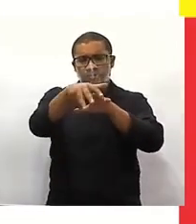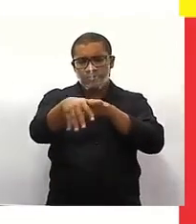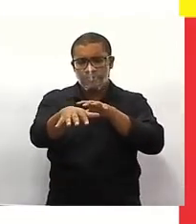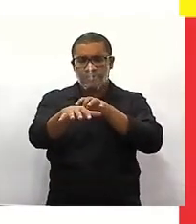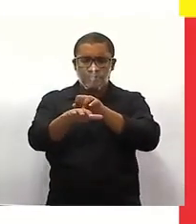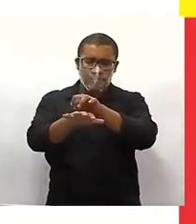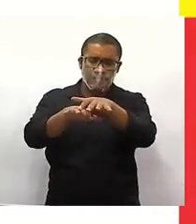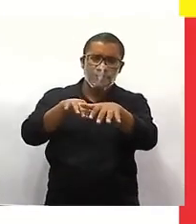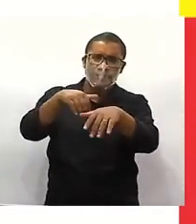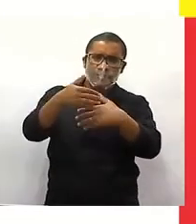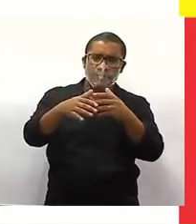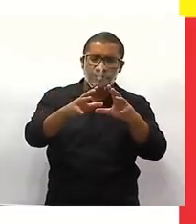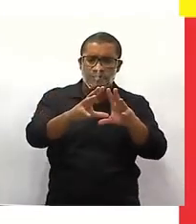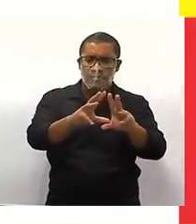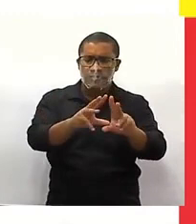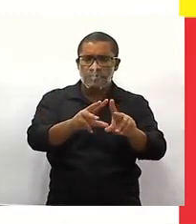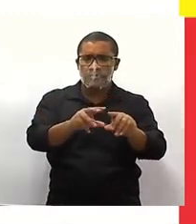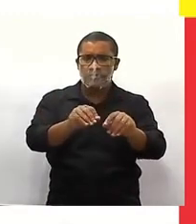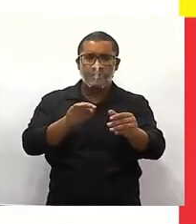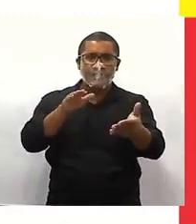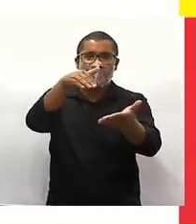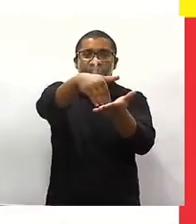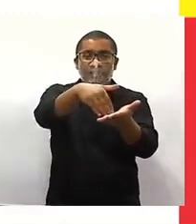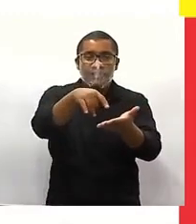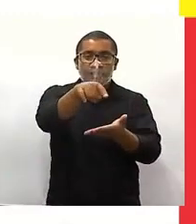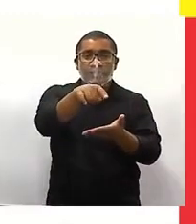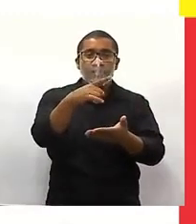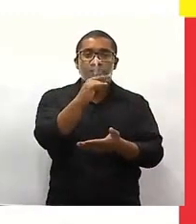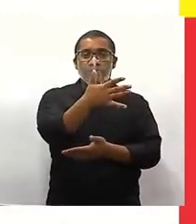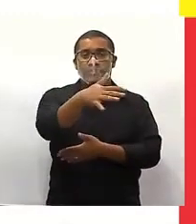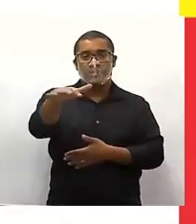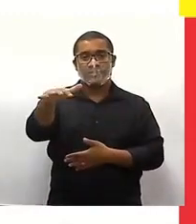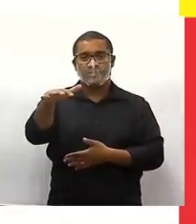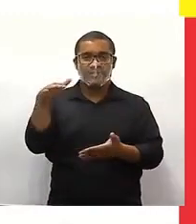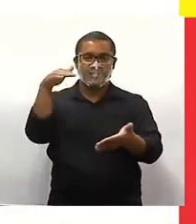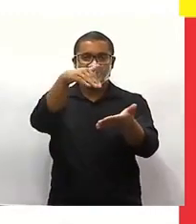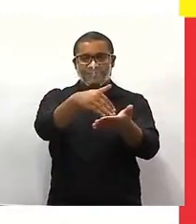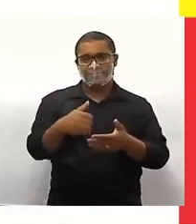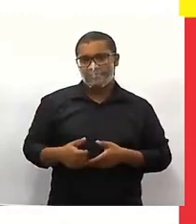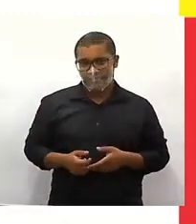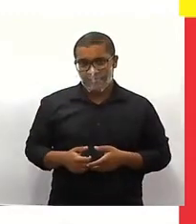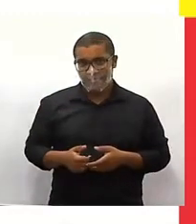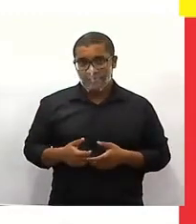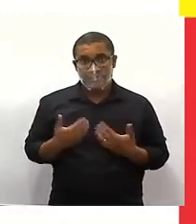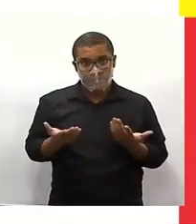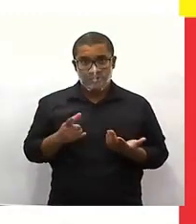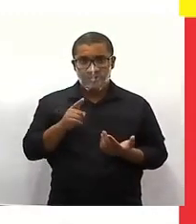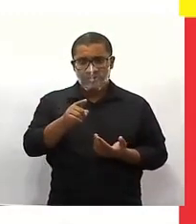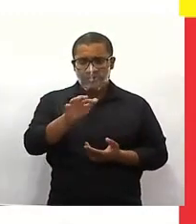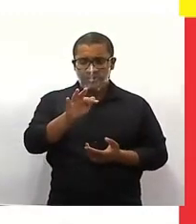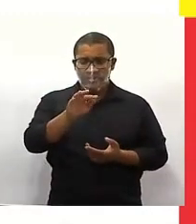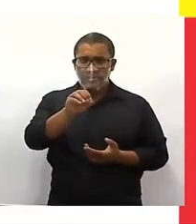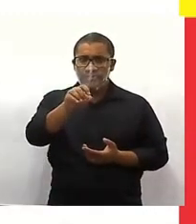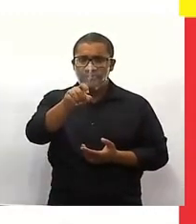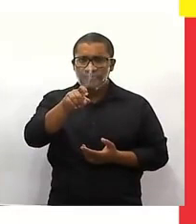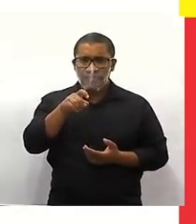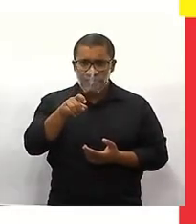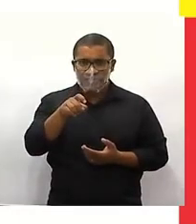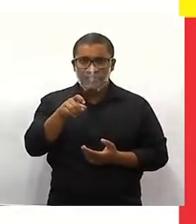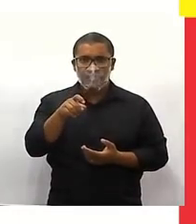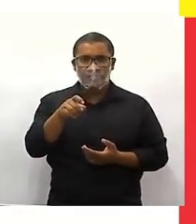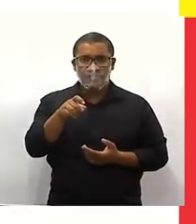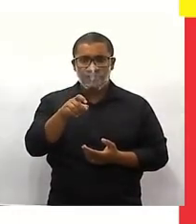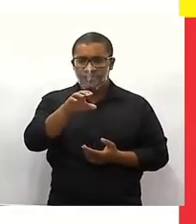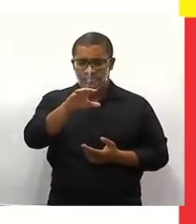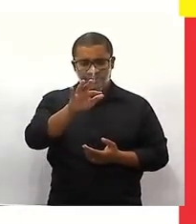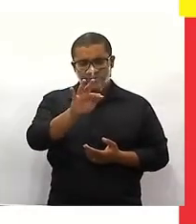acabando, terminando no mar, ok? Então é a foz do rio, beleza?